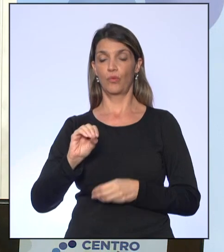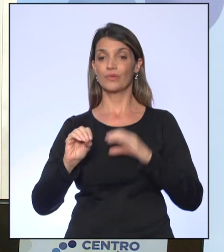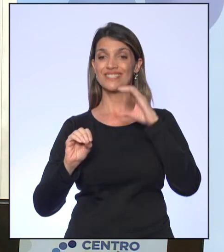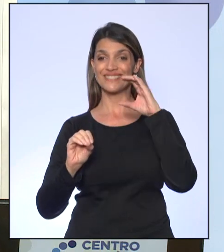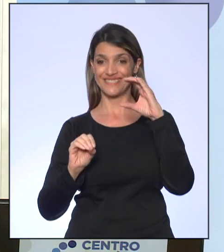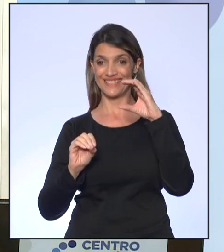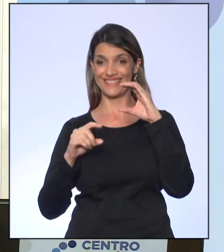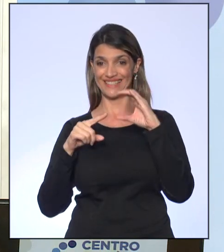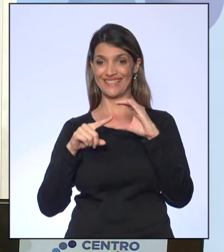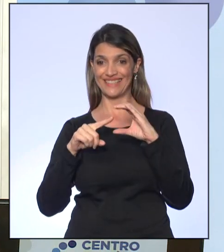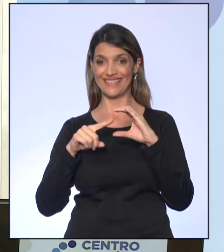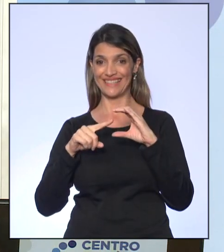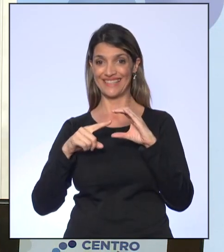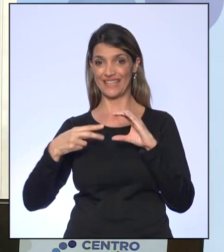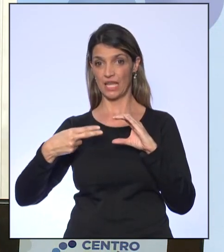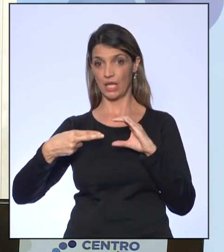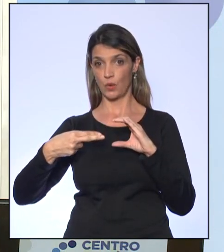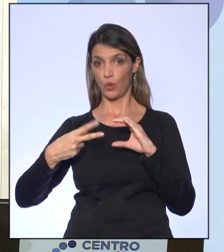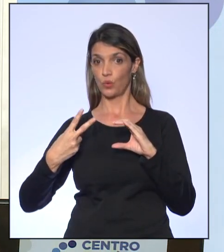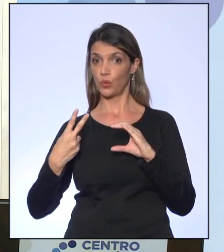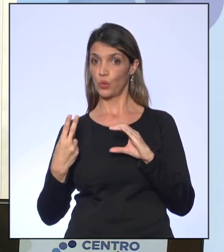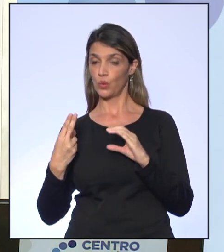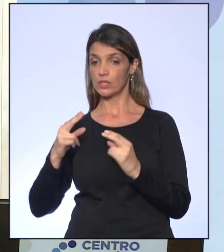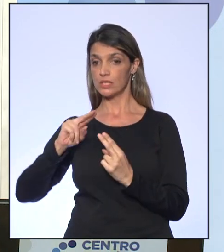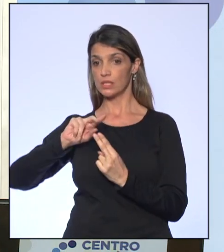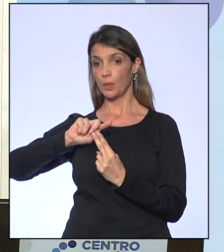comprimento é 2πr.